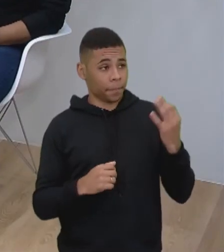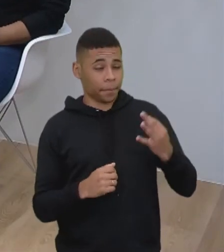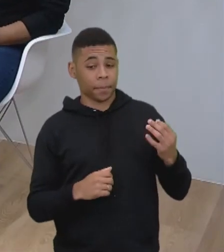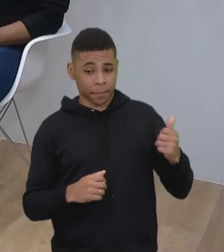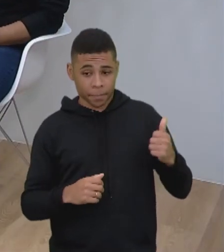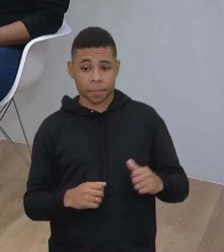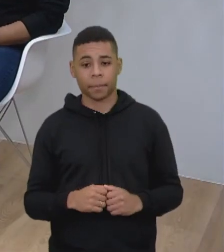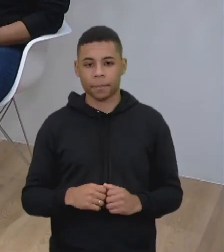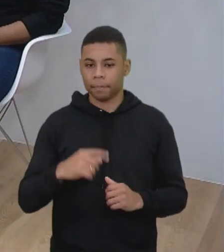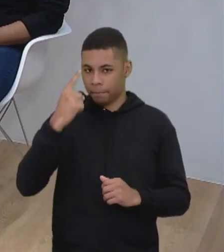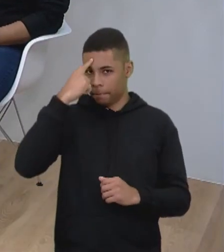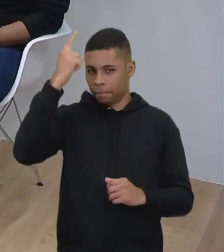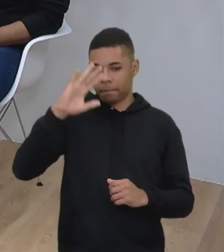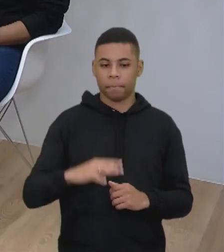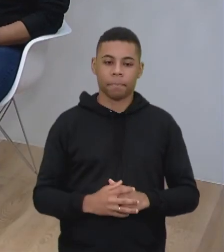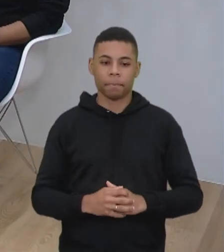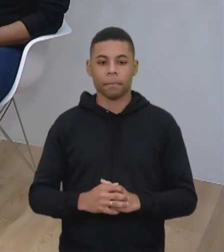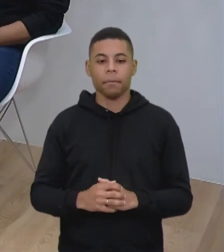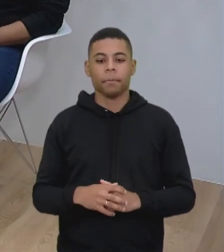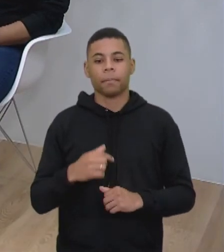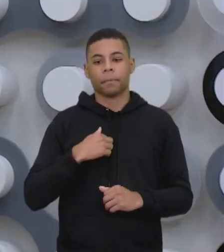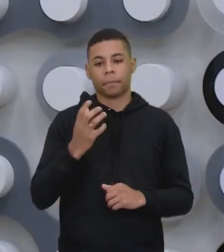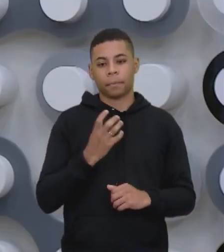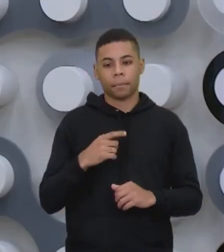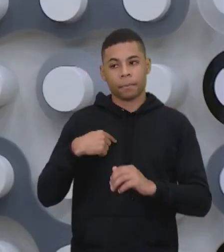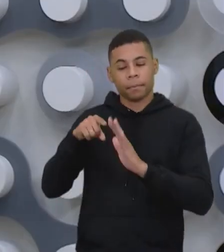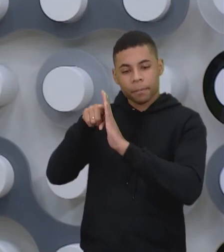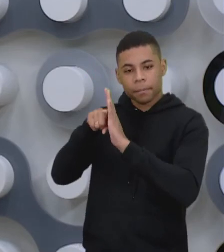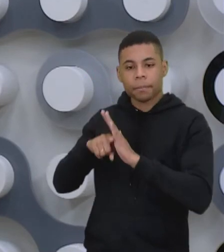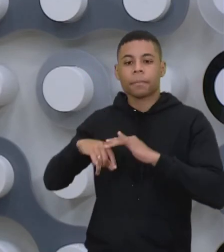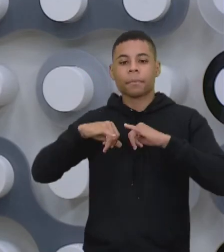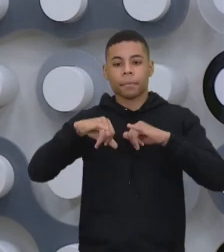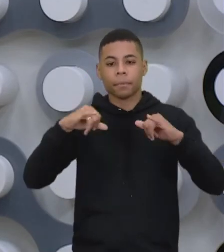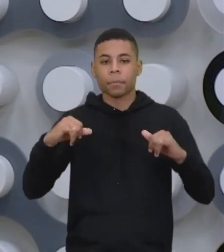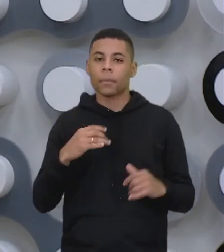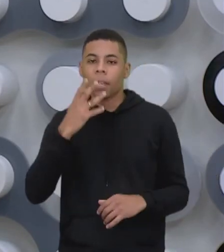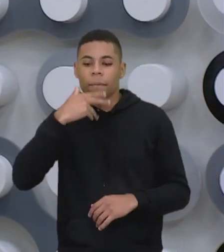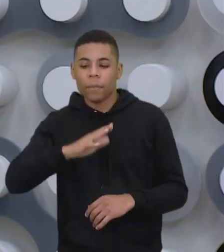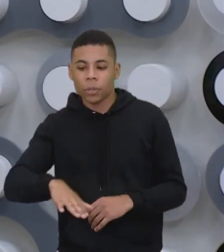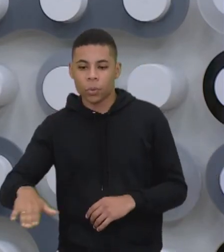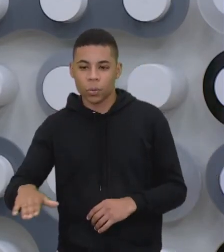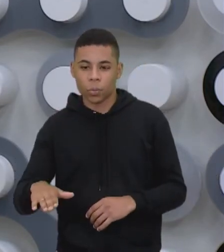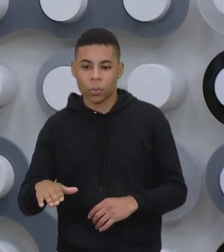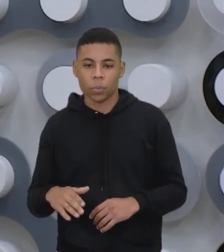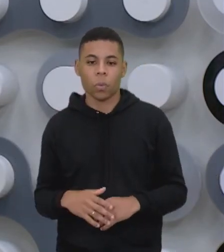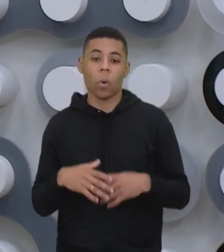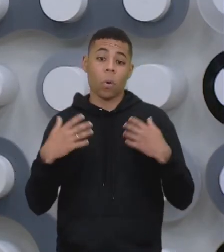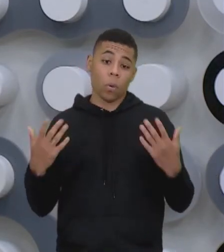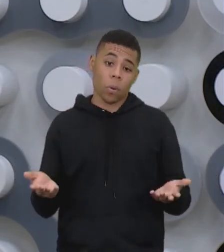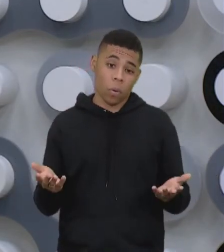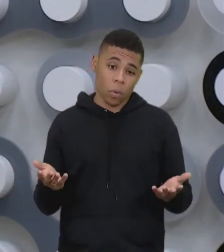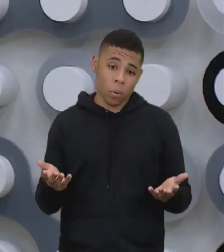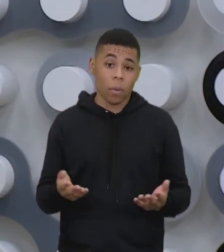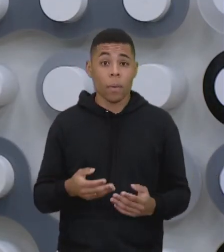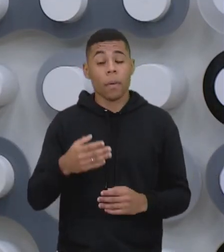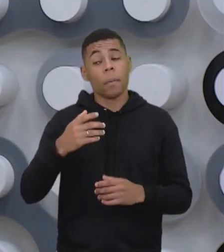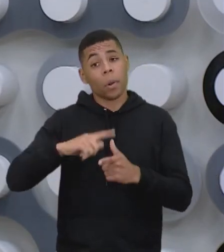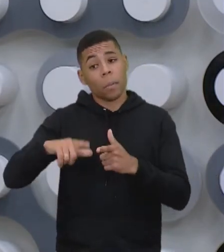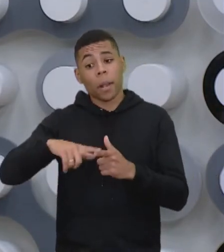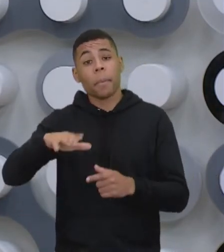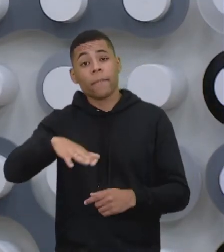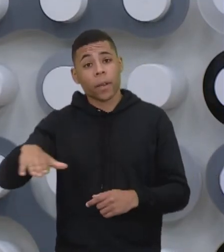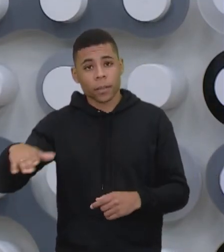pode fazer assim, uma ideia. Eu quero analisar propaganda infantil. Então eu quero o programa da infância. Eu